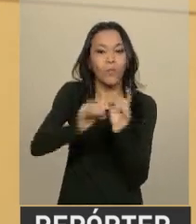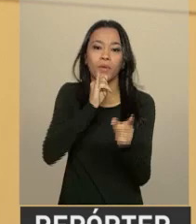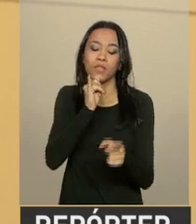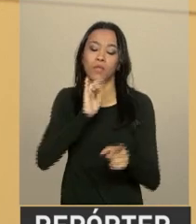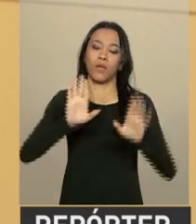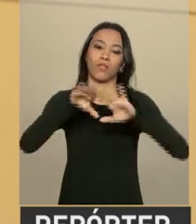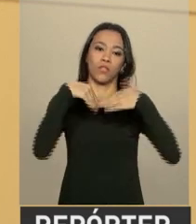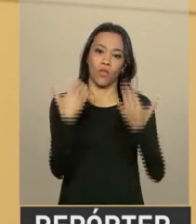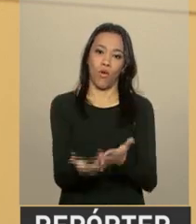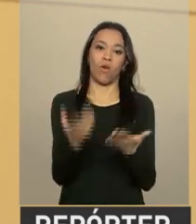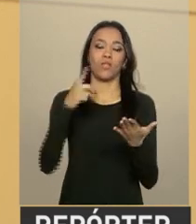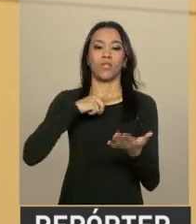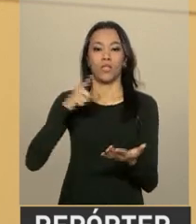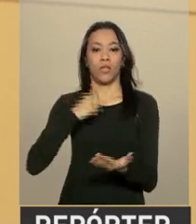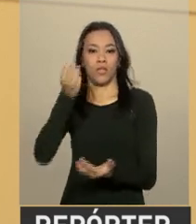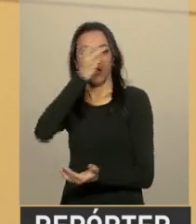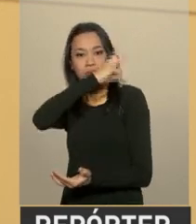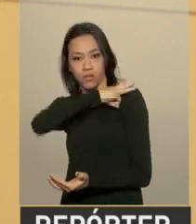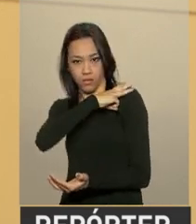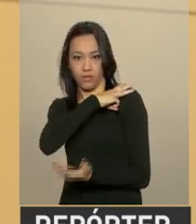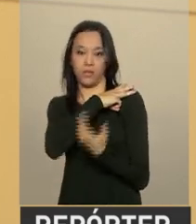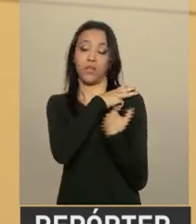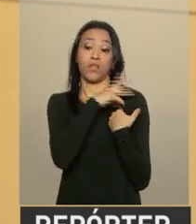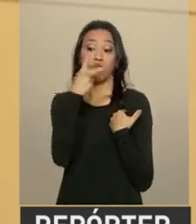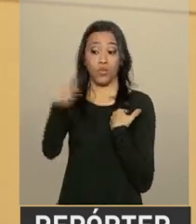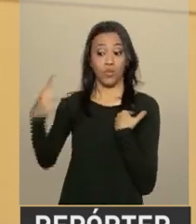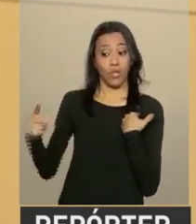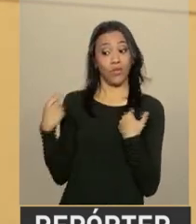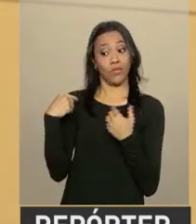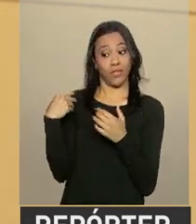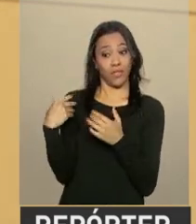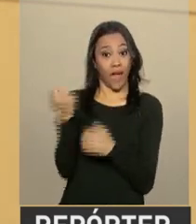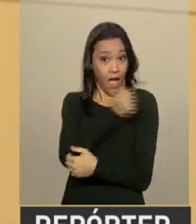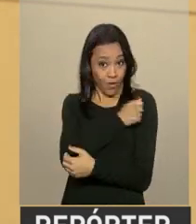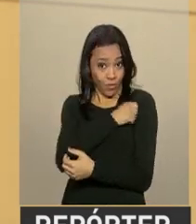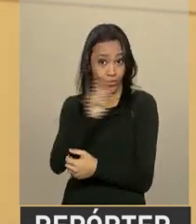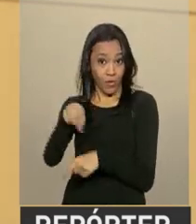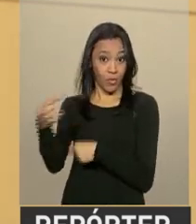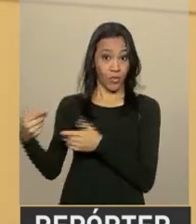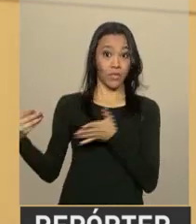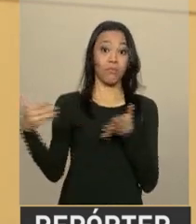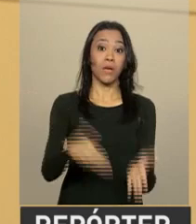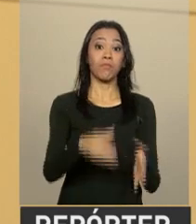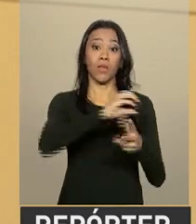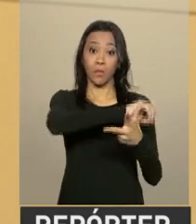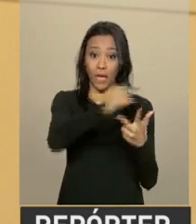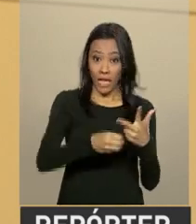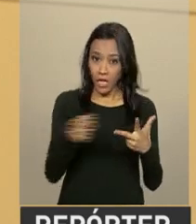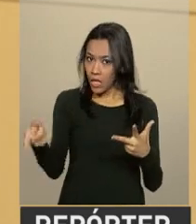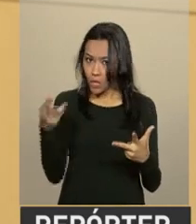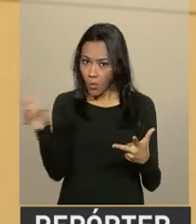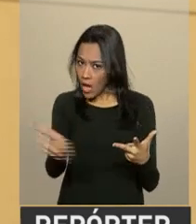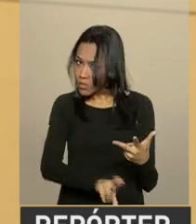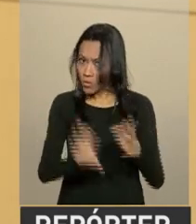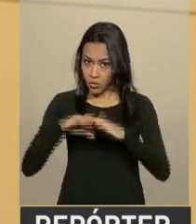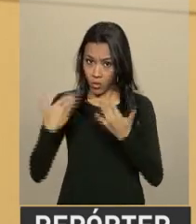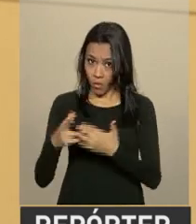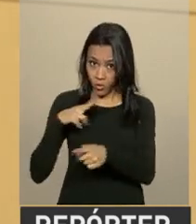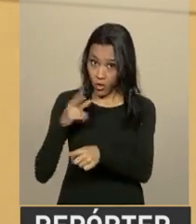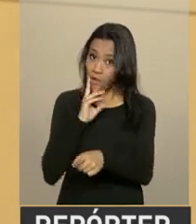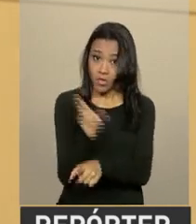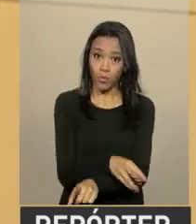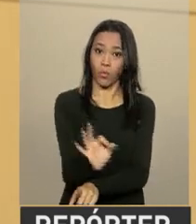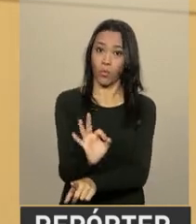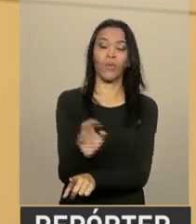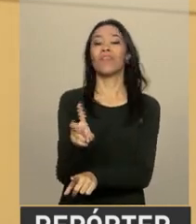escolas que oferecem o ensino médio que os seus alunos vão fazer o Enem depois se elas não responderem ao Censo escolar elas não vão